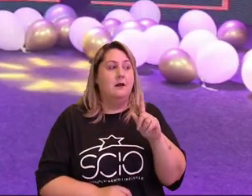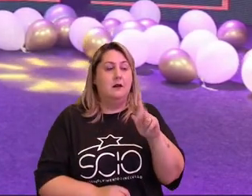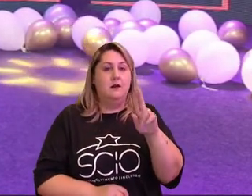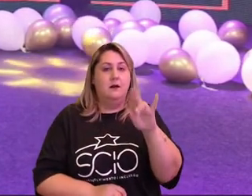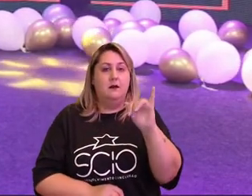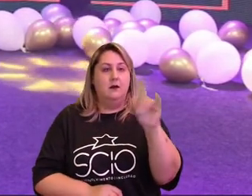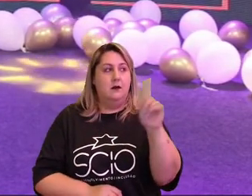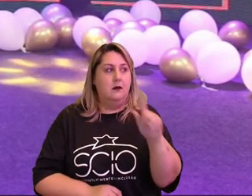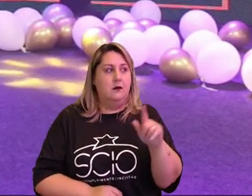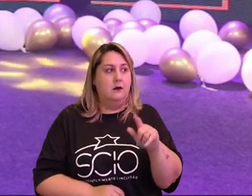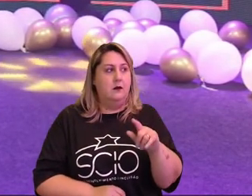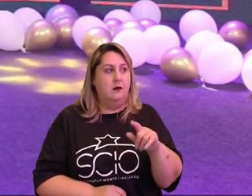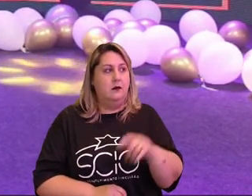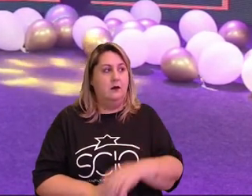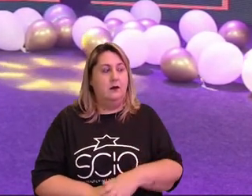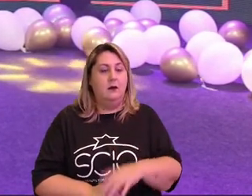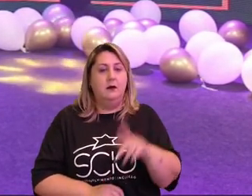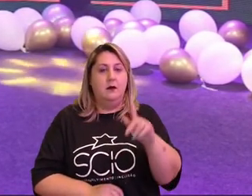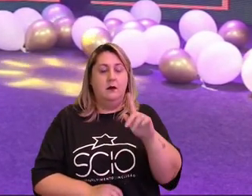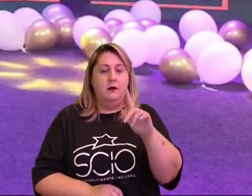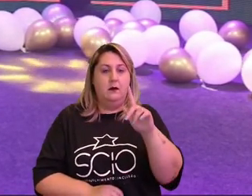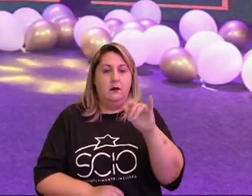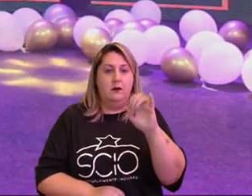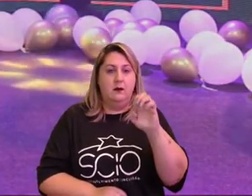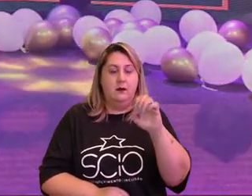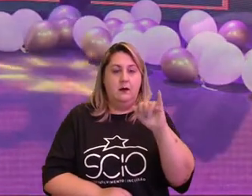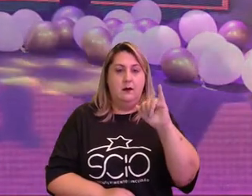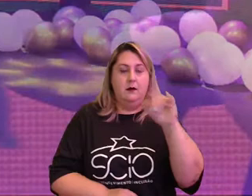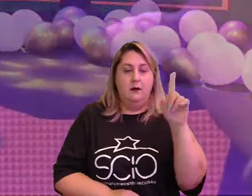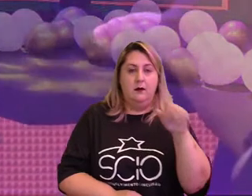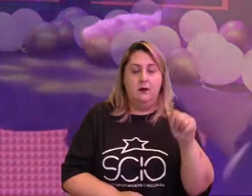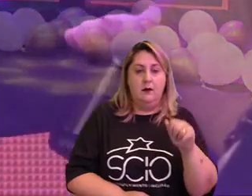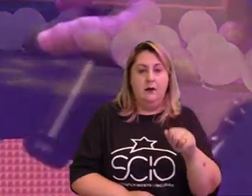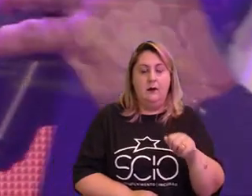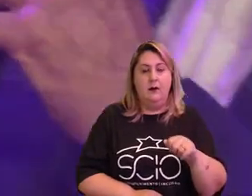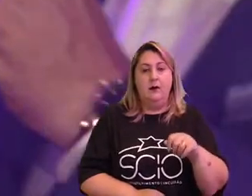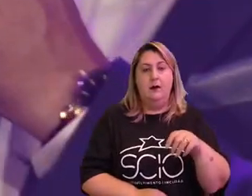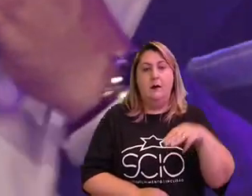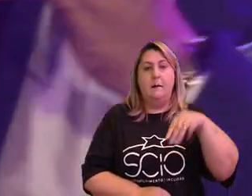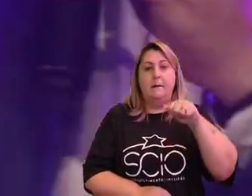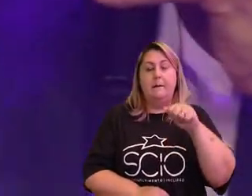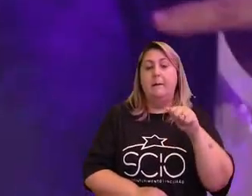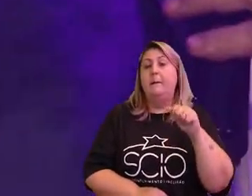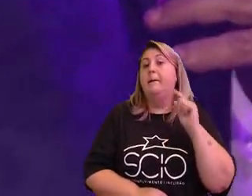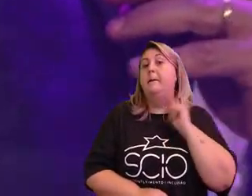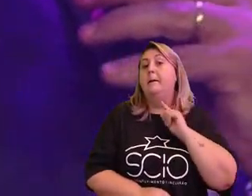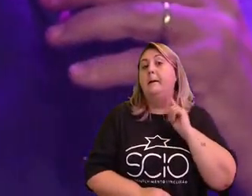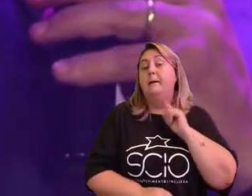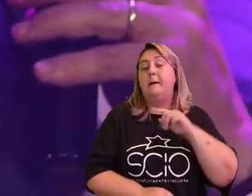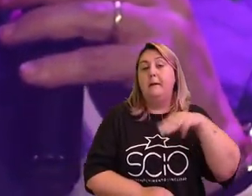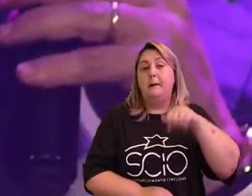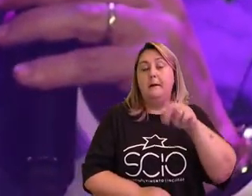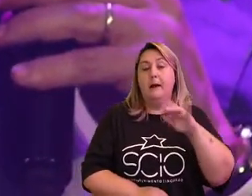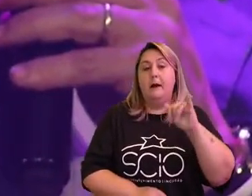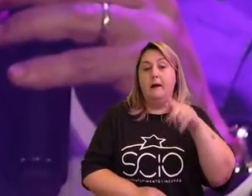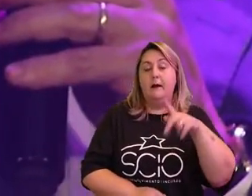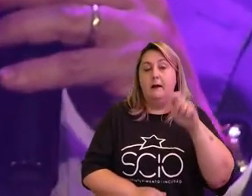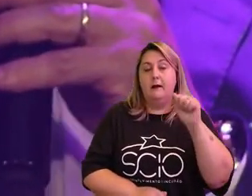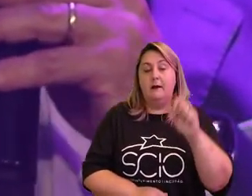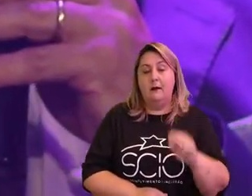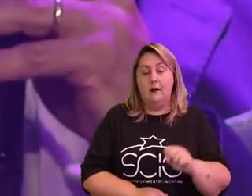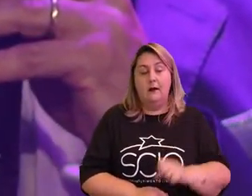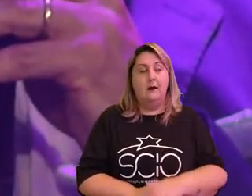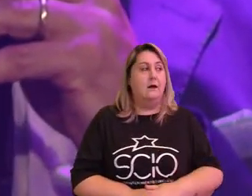quiz. Geise Roberta Liberi, lá de Maringá. Aí, Geise, tá aqui com